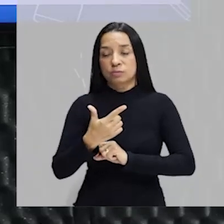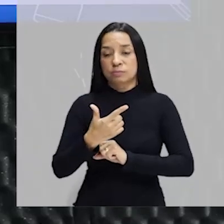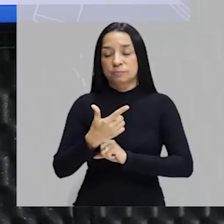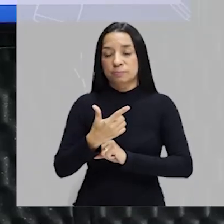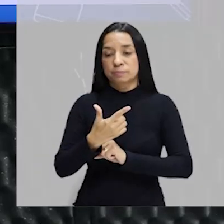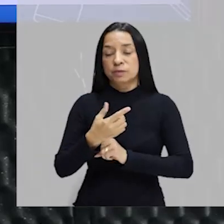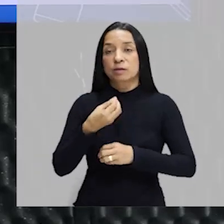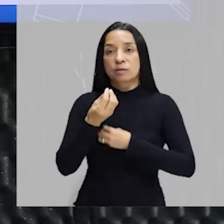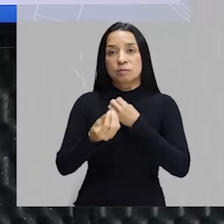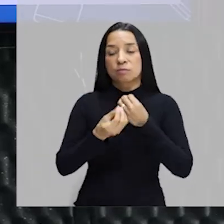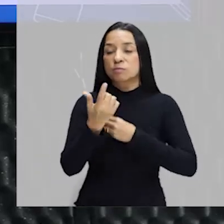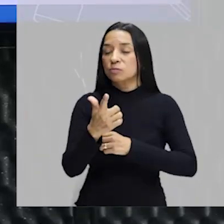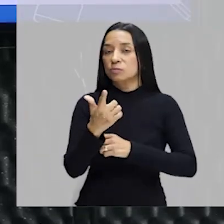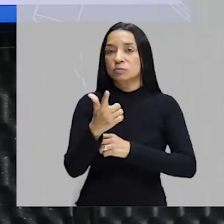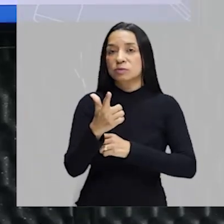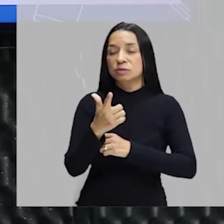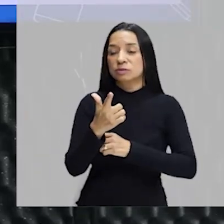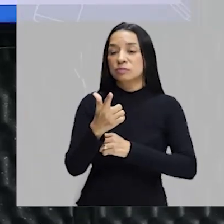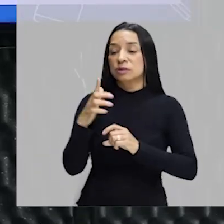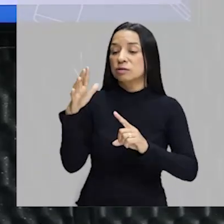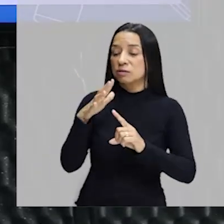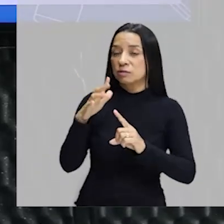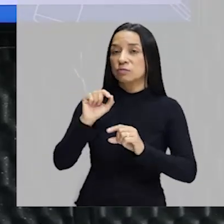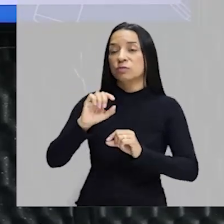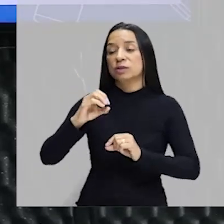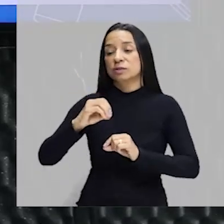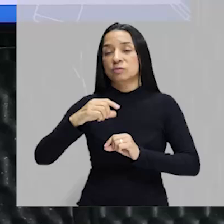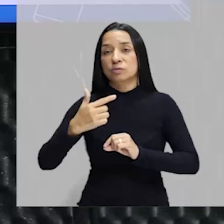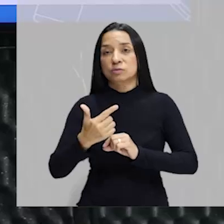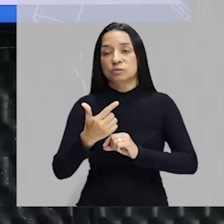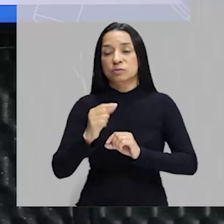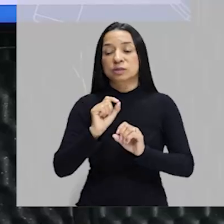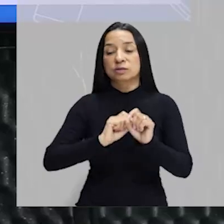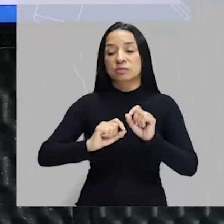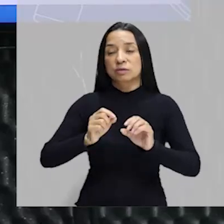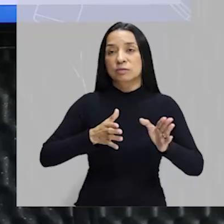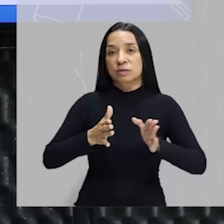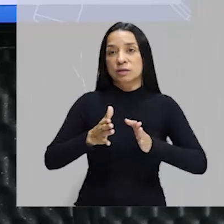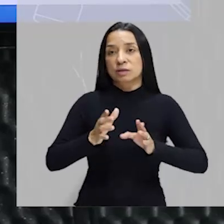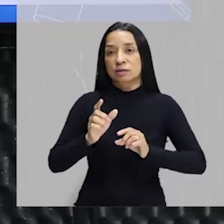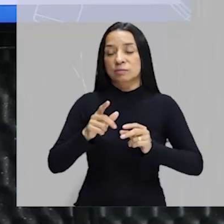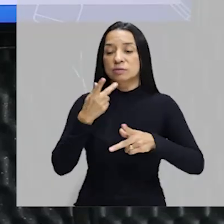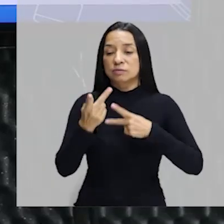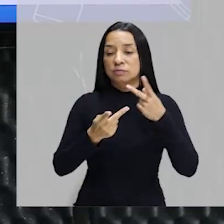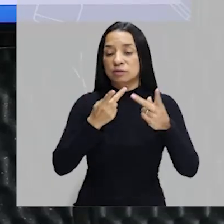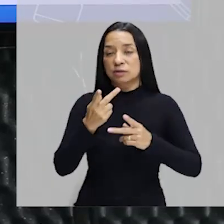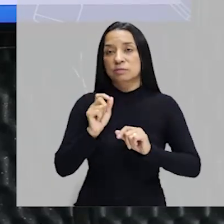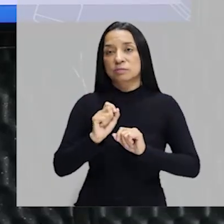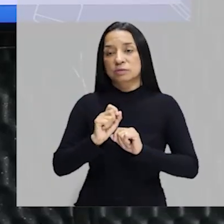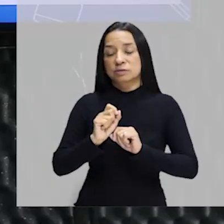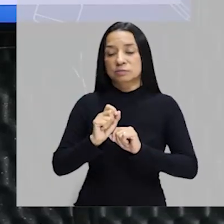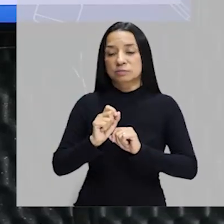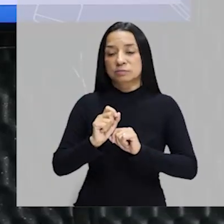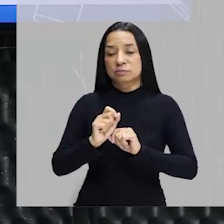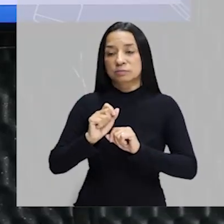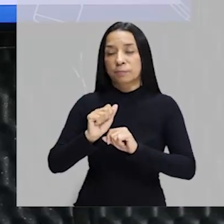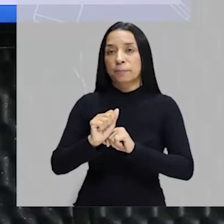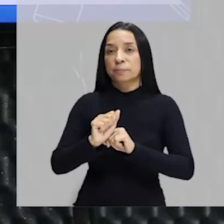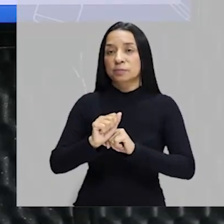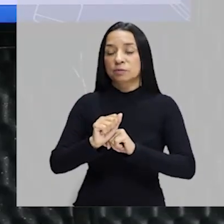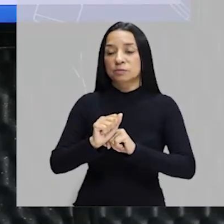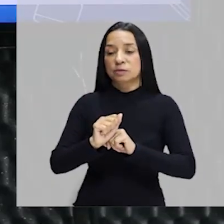pessoal? E como não tem a atuação do oxigênio, é uma etapa que nós dizemos que ela é uma etapa